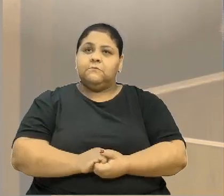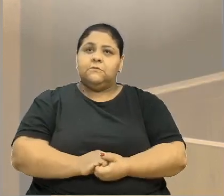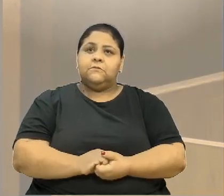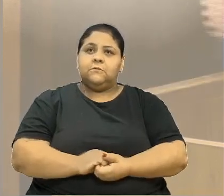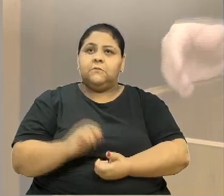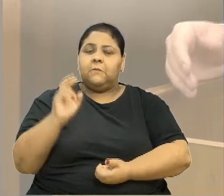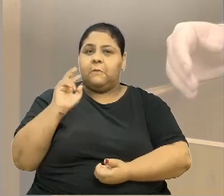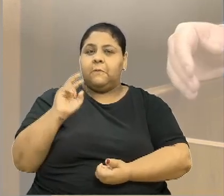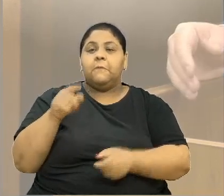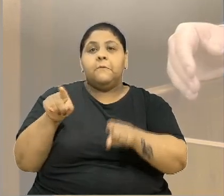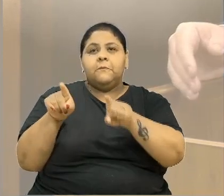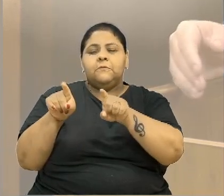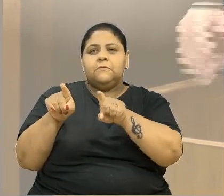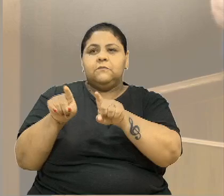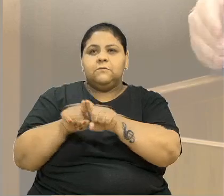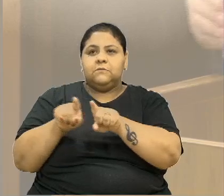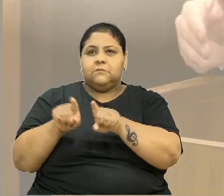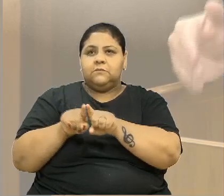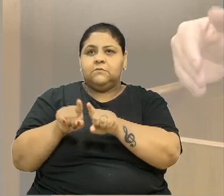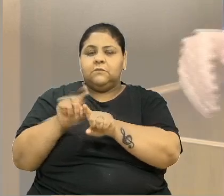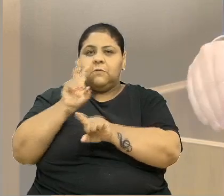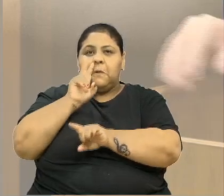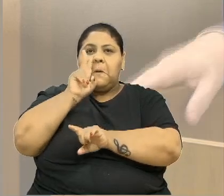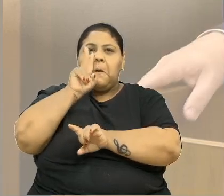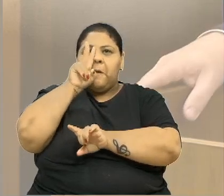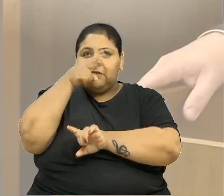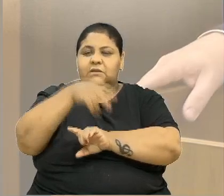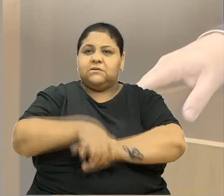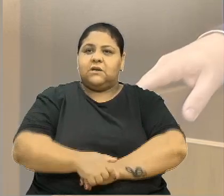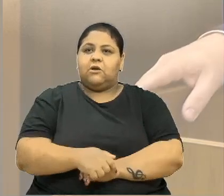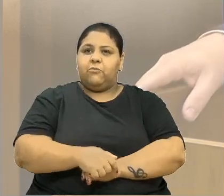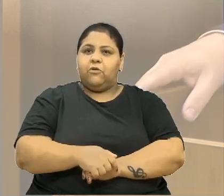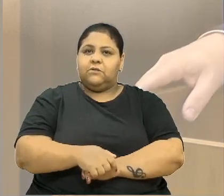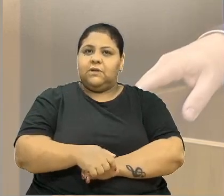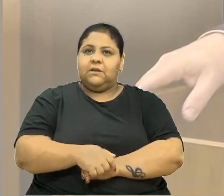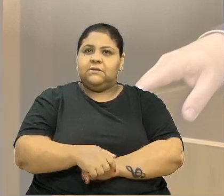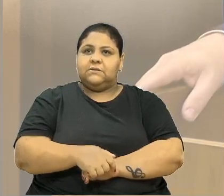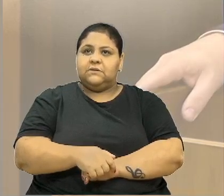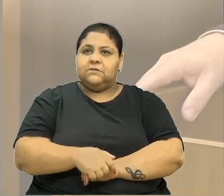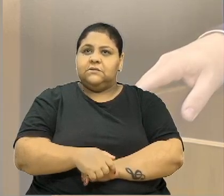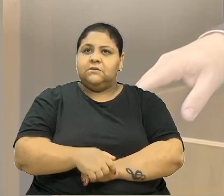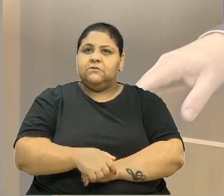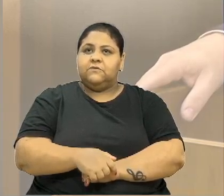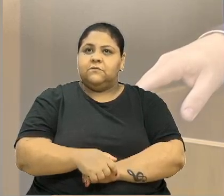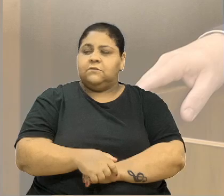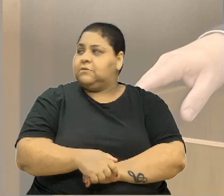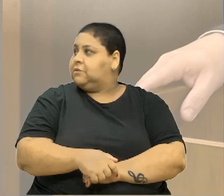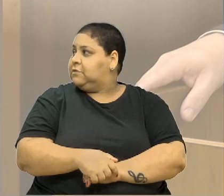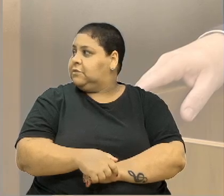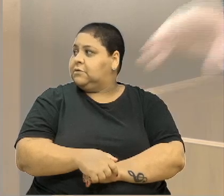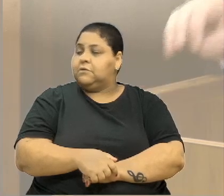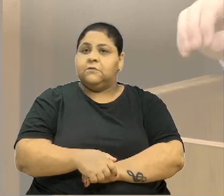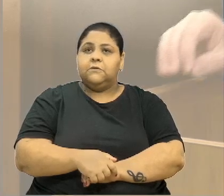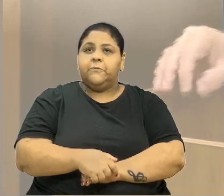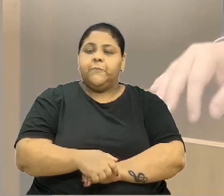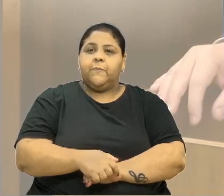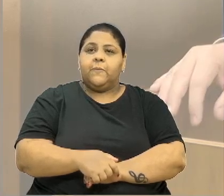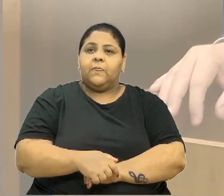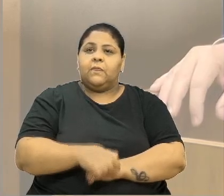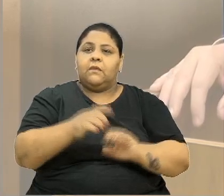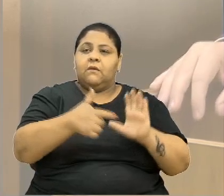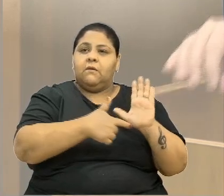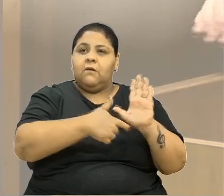fortalecer, e também vamos fortalecer a imagem de nossa cidade. Presidente. Ao aprovar